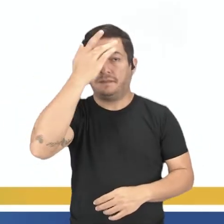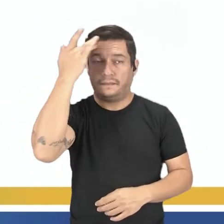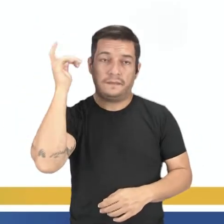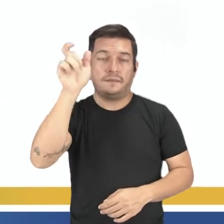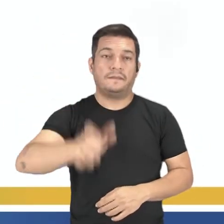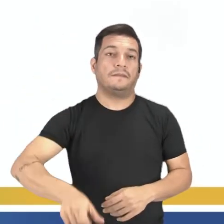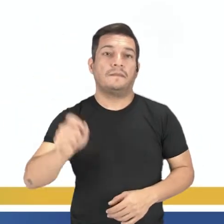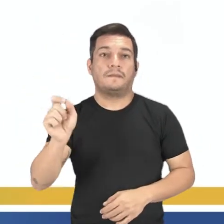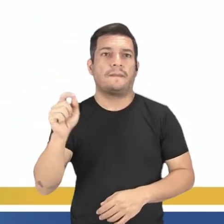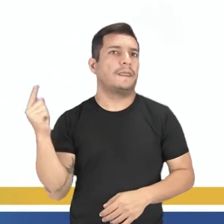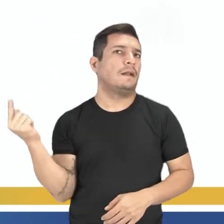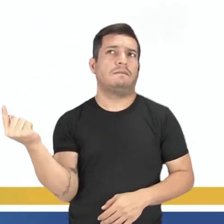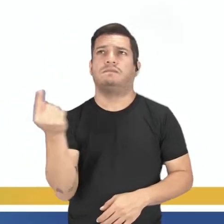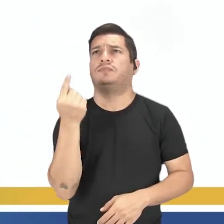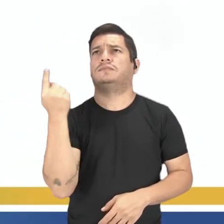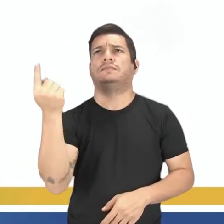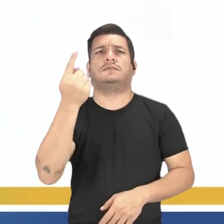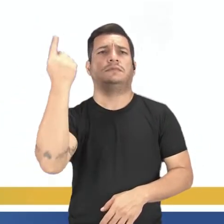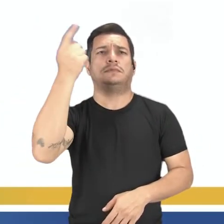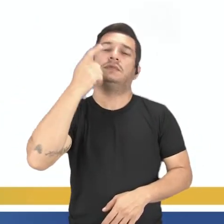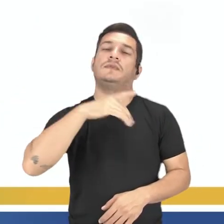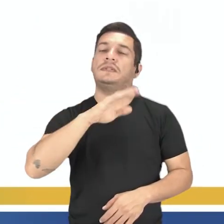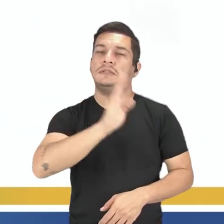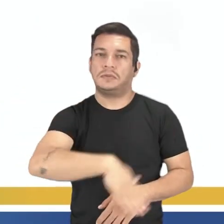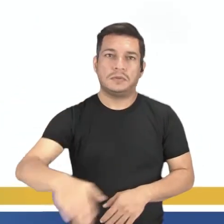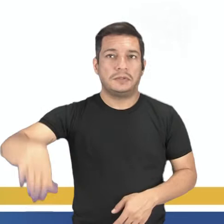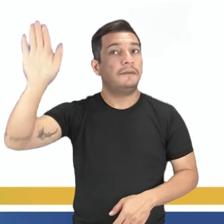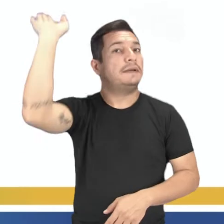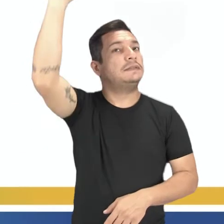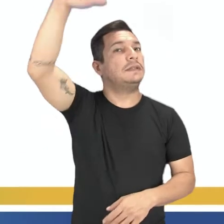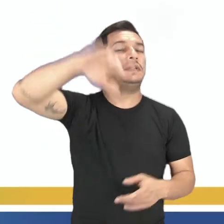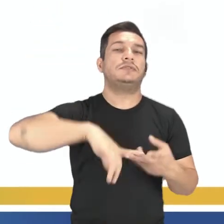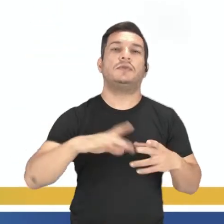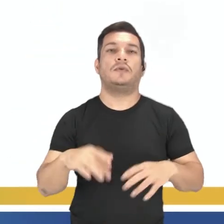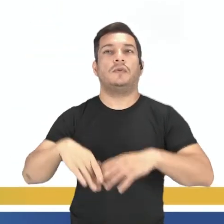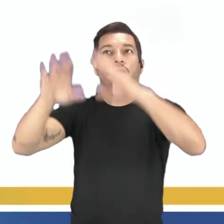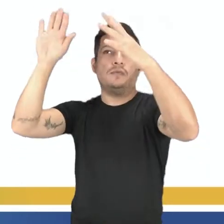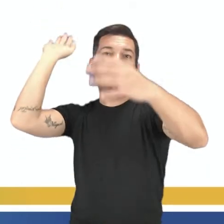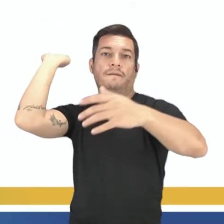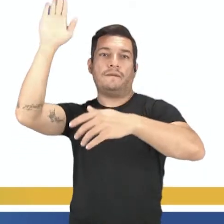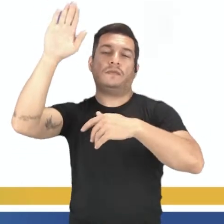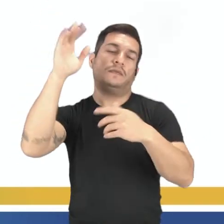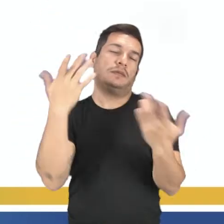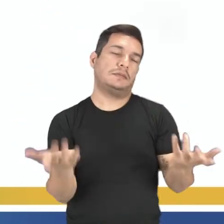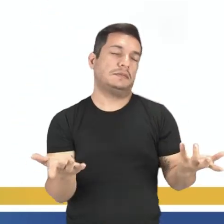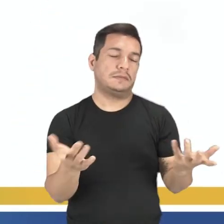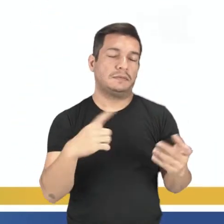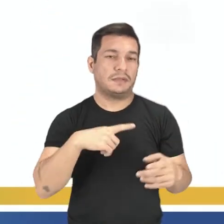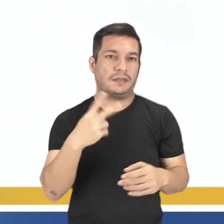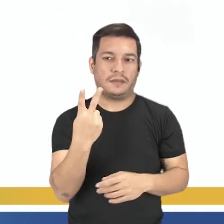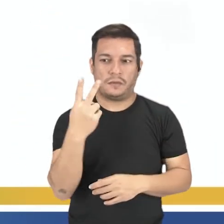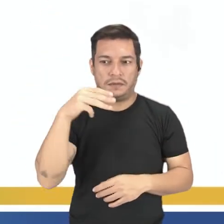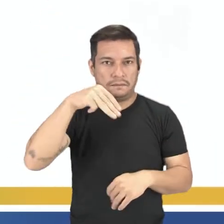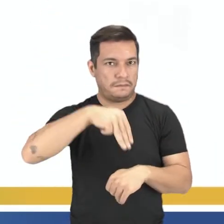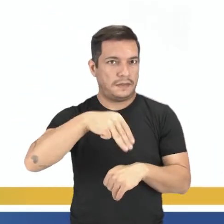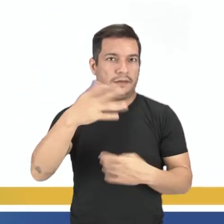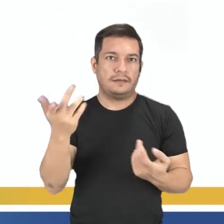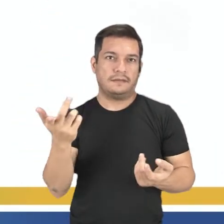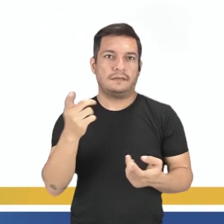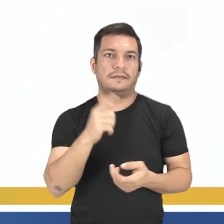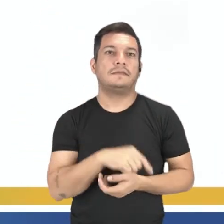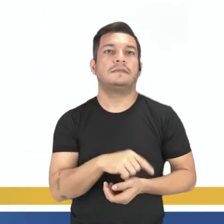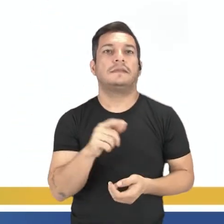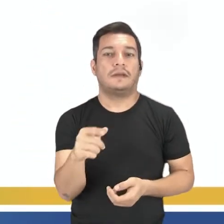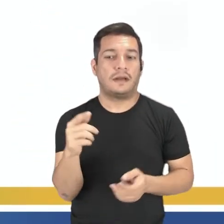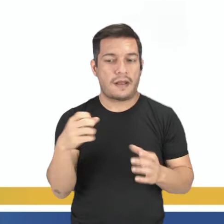ser alto demais, vai ser um jogador de basquete, de vôlei, vai ter 2 metros e pouco, né? Porque ele vai ter um homozigoto dominante